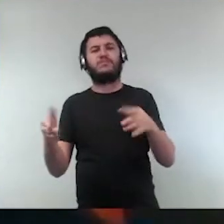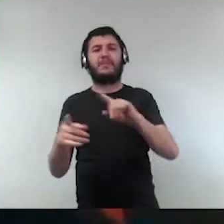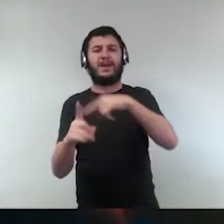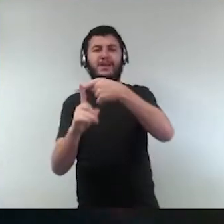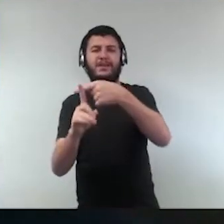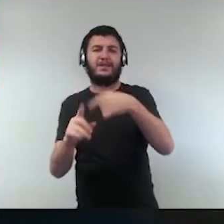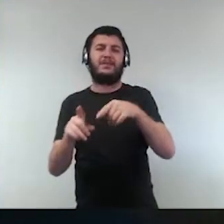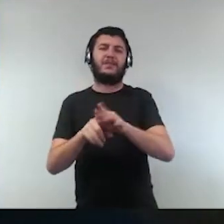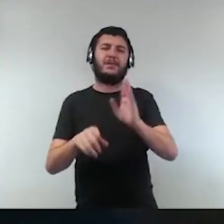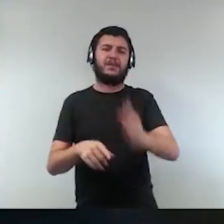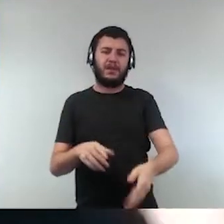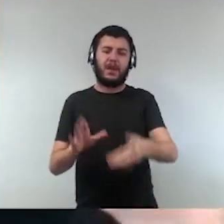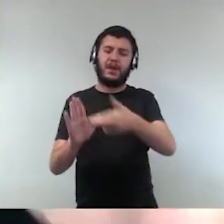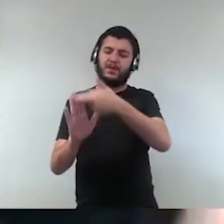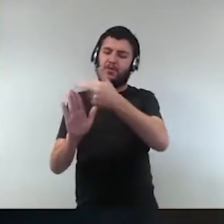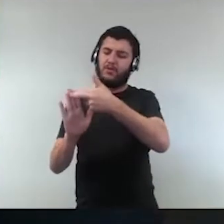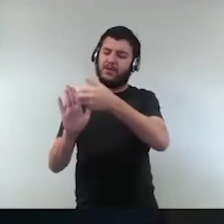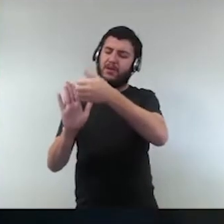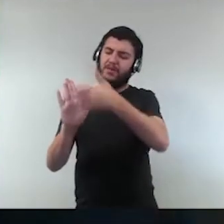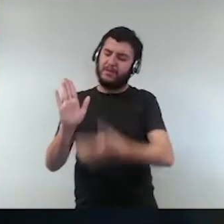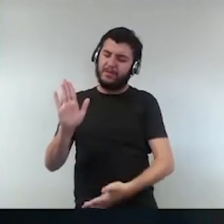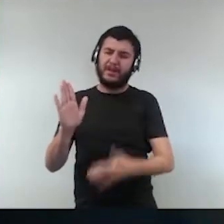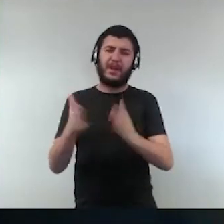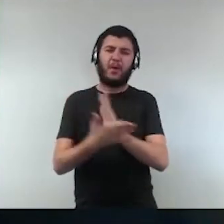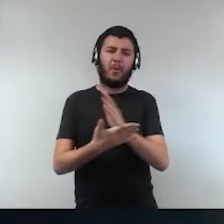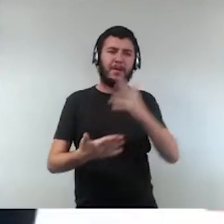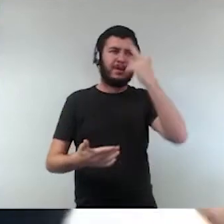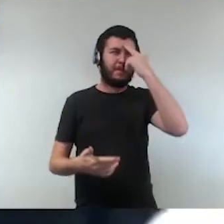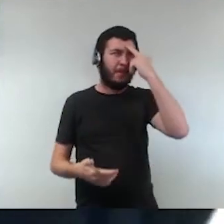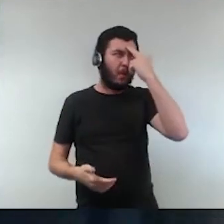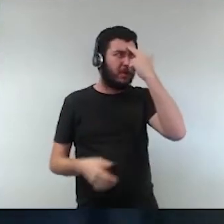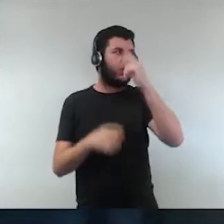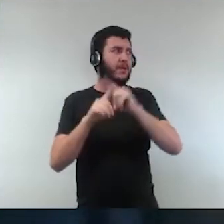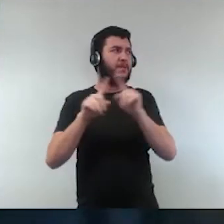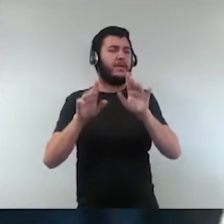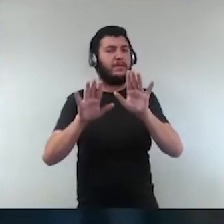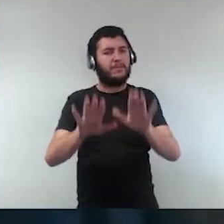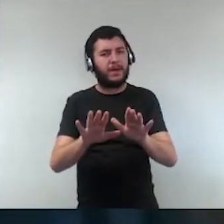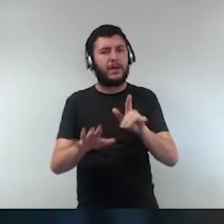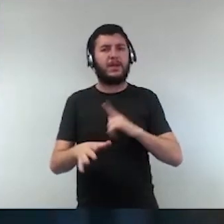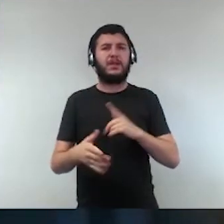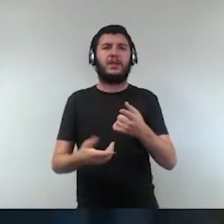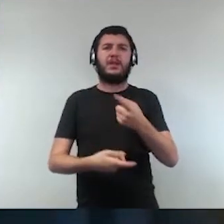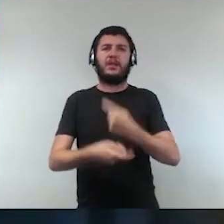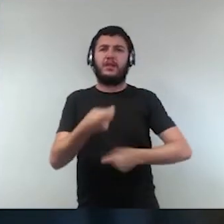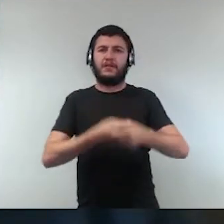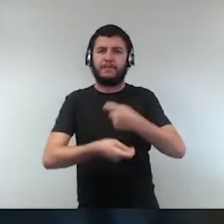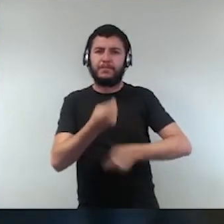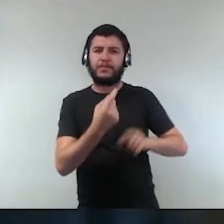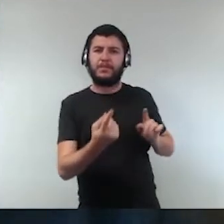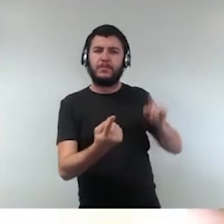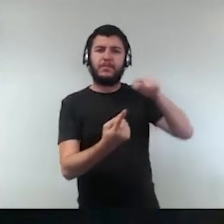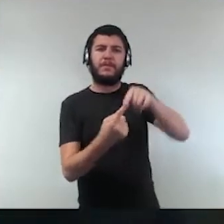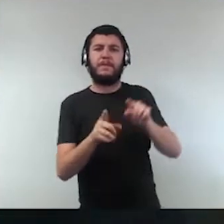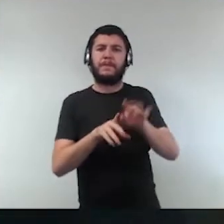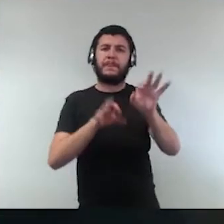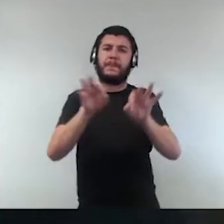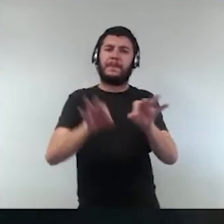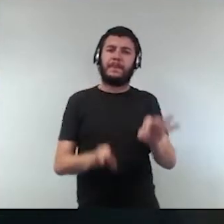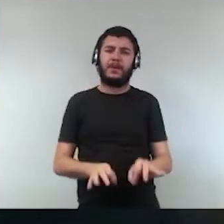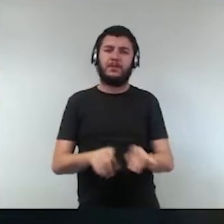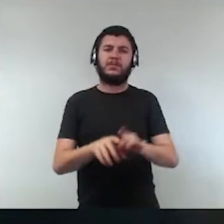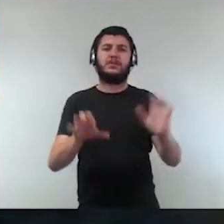hipóteses da resolução, quer negócios para reorganizar os modos de